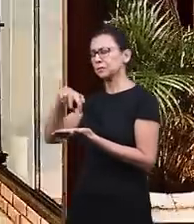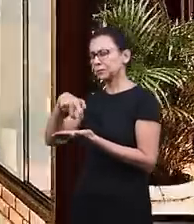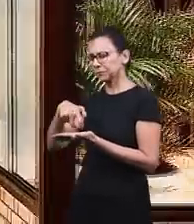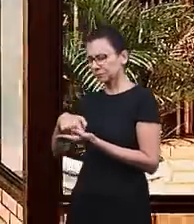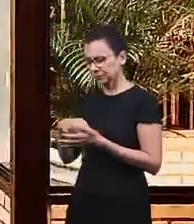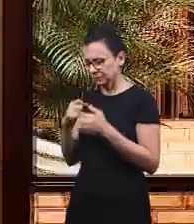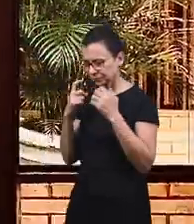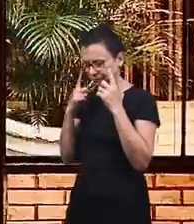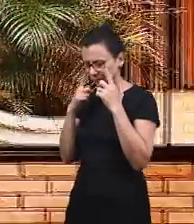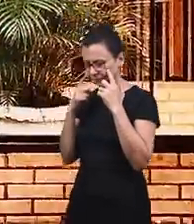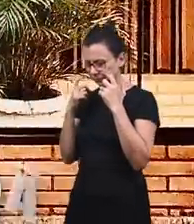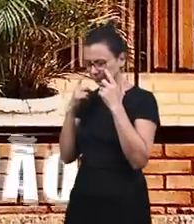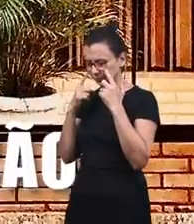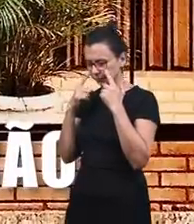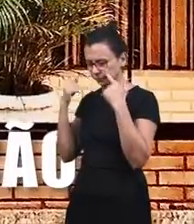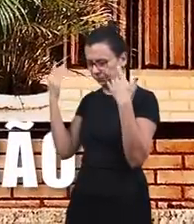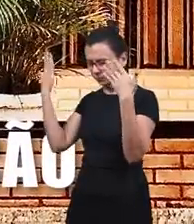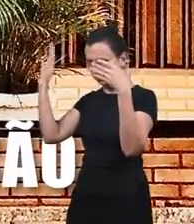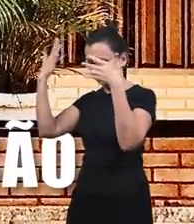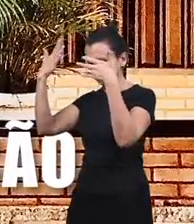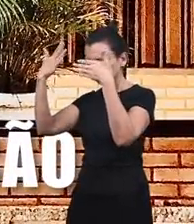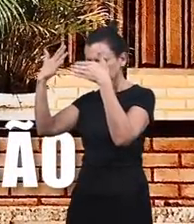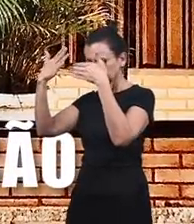Senhor, e vim chorar